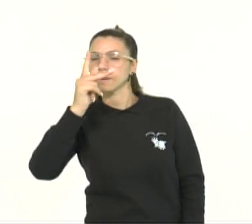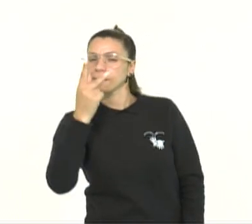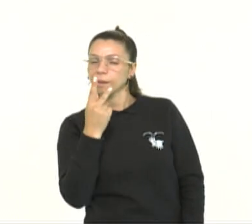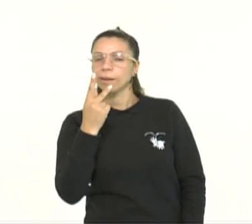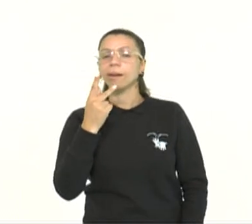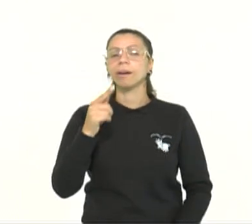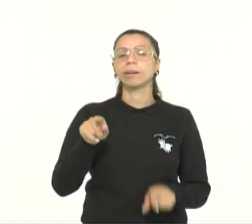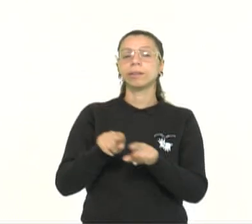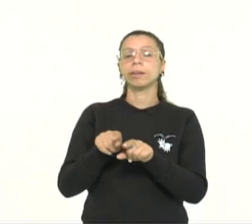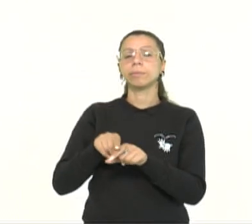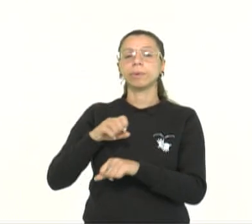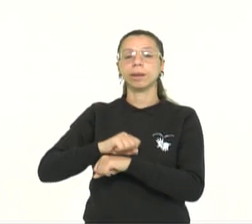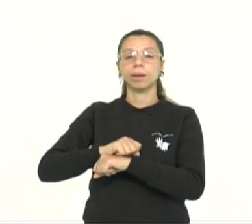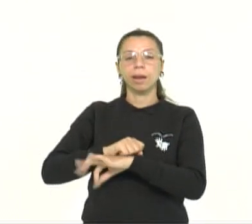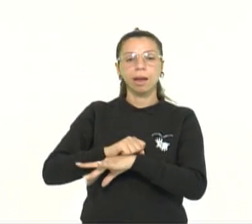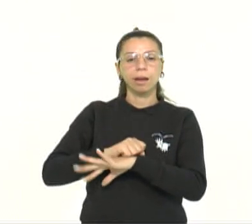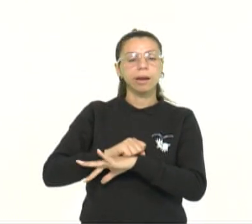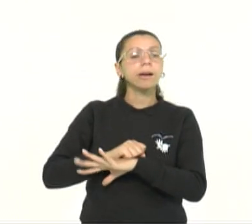acidez,